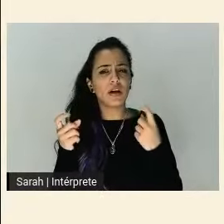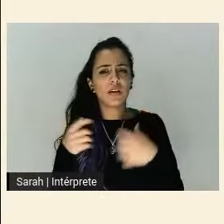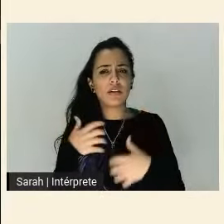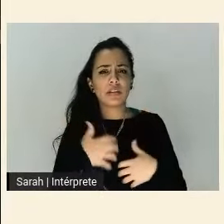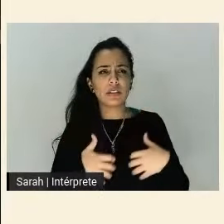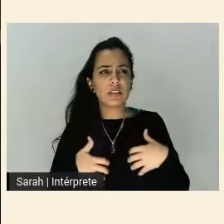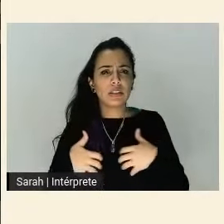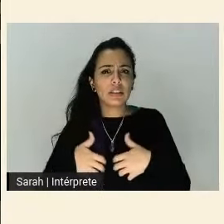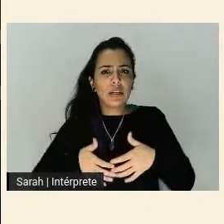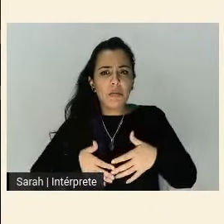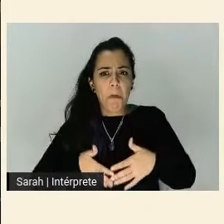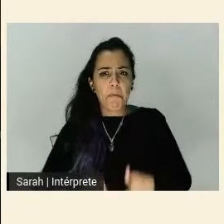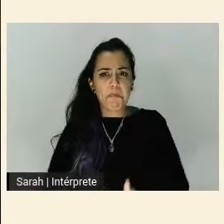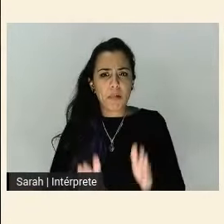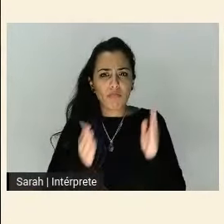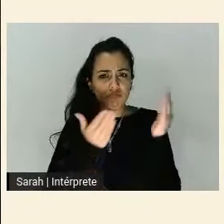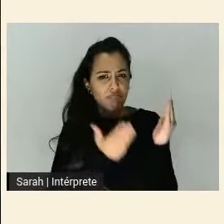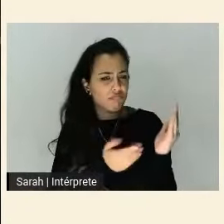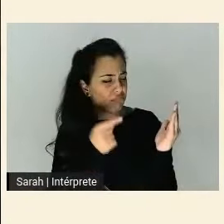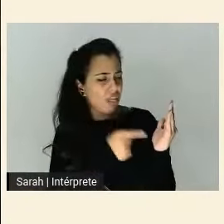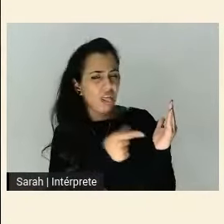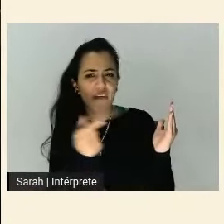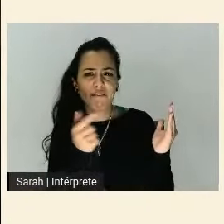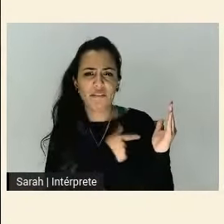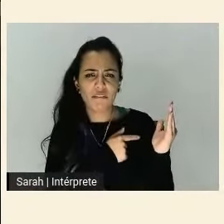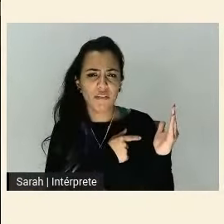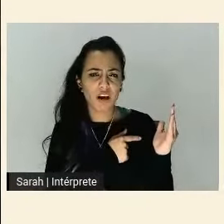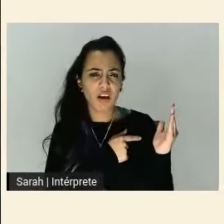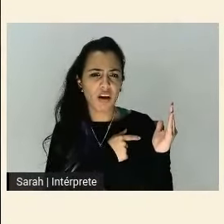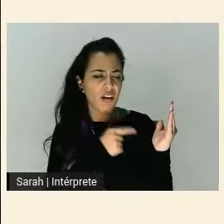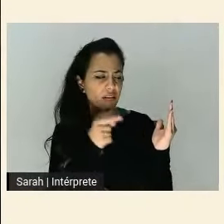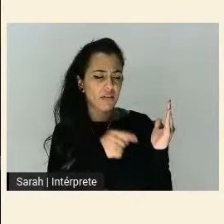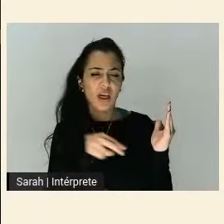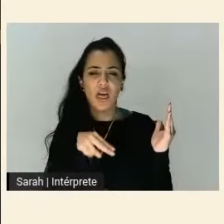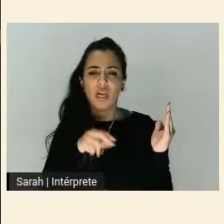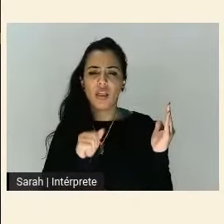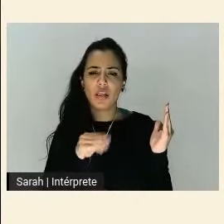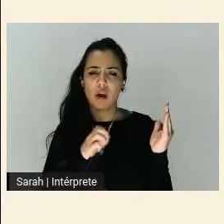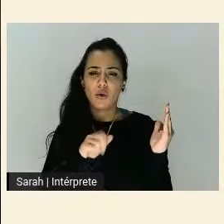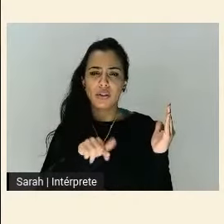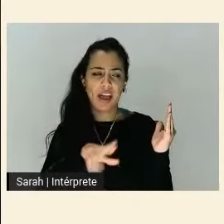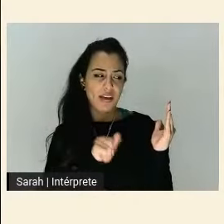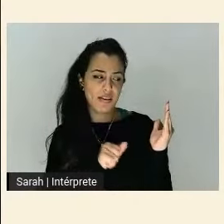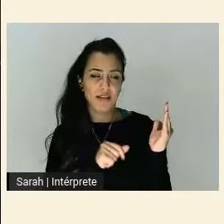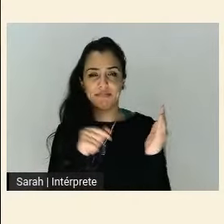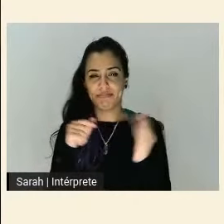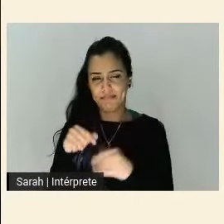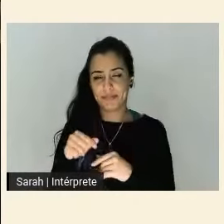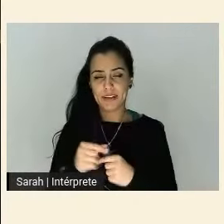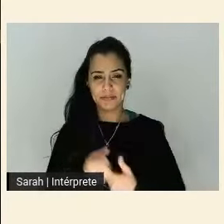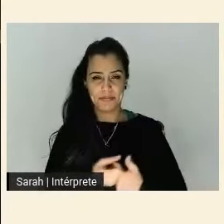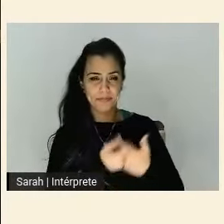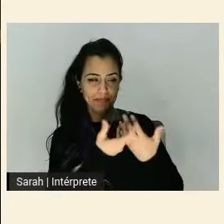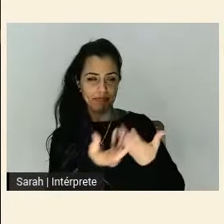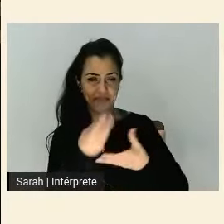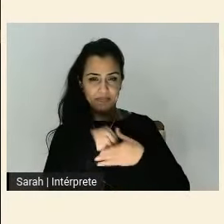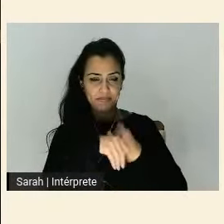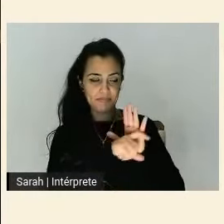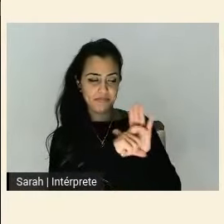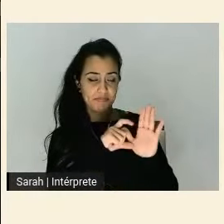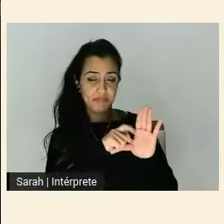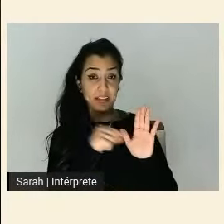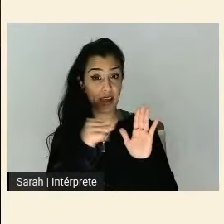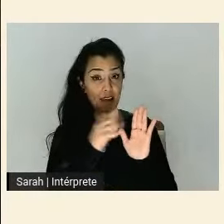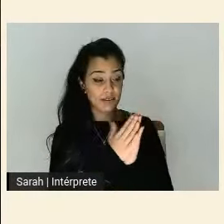criança feia. Essa criança é que chama Macunaíma, afirmava o narrador. O livro de Mário de Andrade, já no